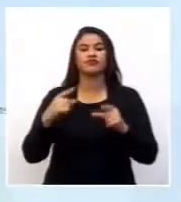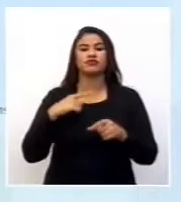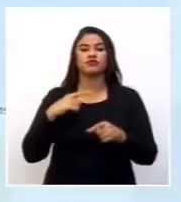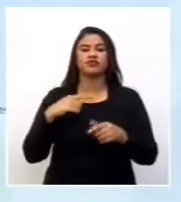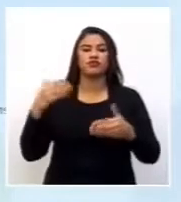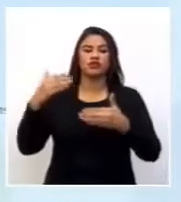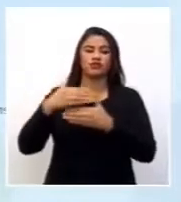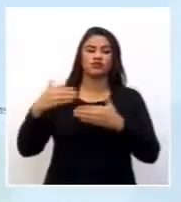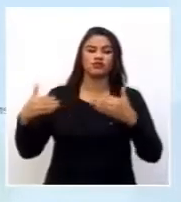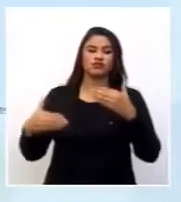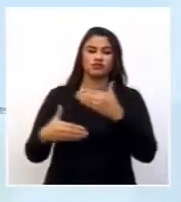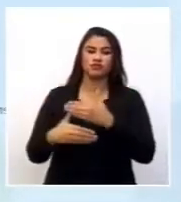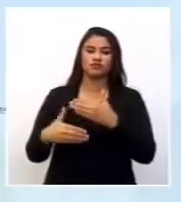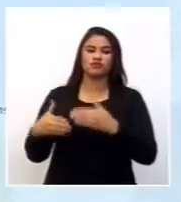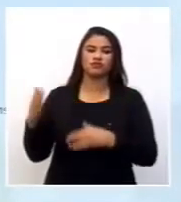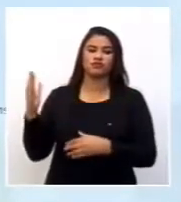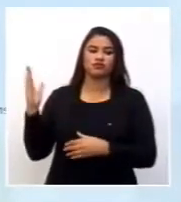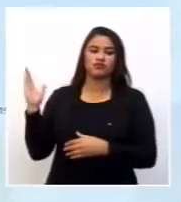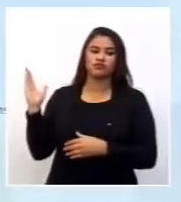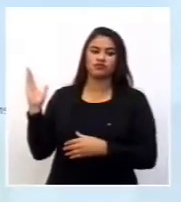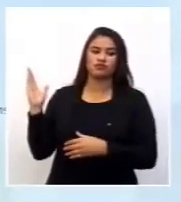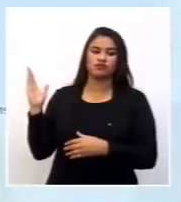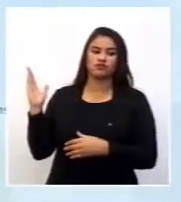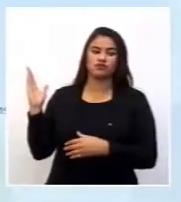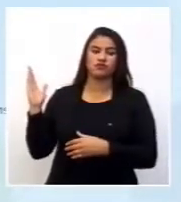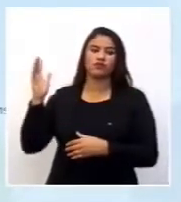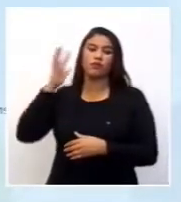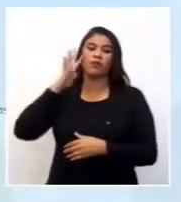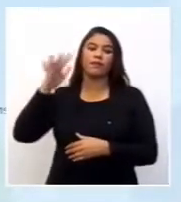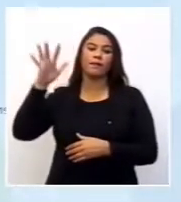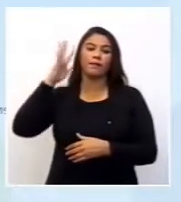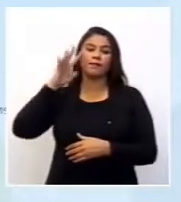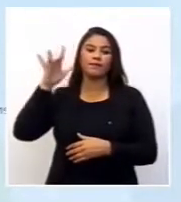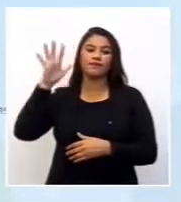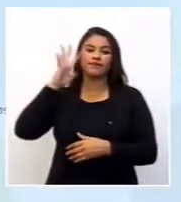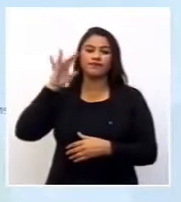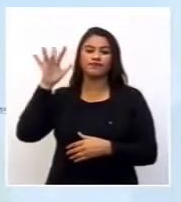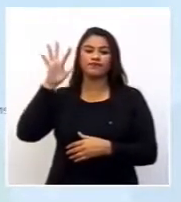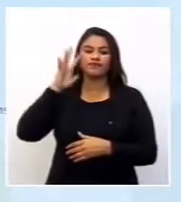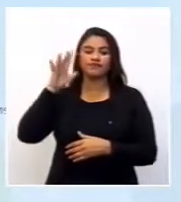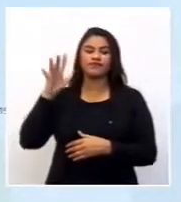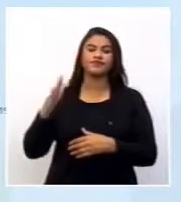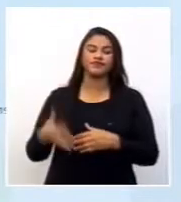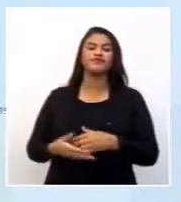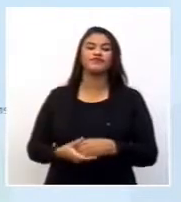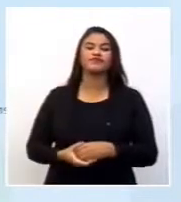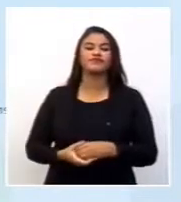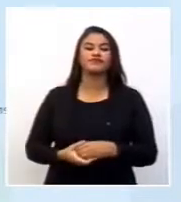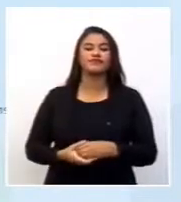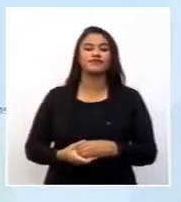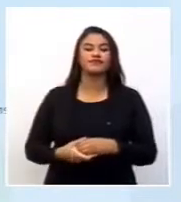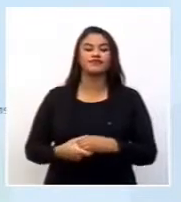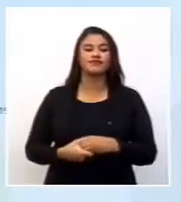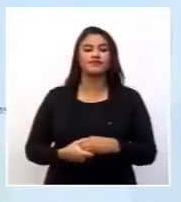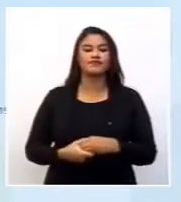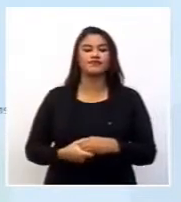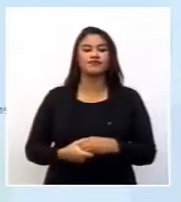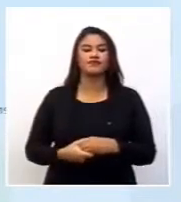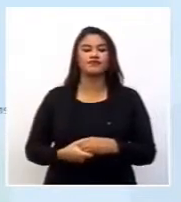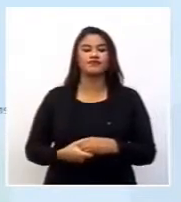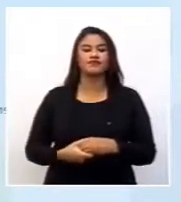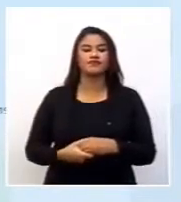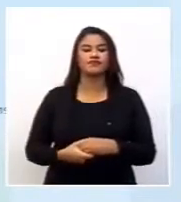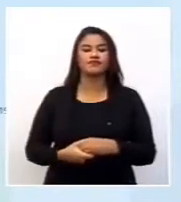e vocês, professores, vão interagindo, refletindo sobre essas imagens que nós vamos apresentar aos professores e professoras.